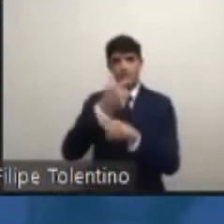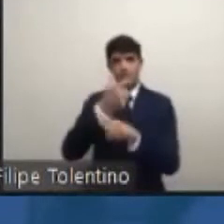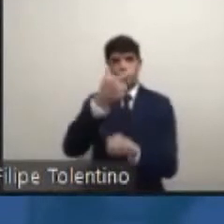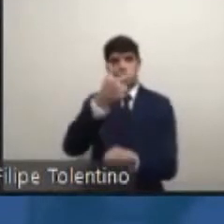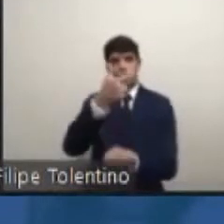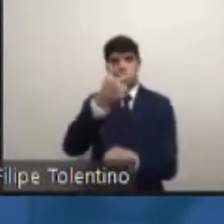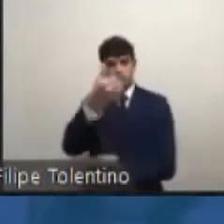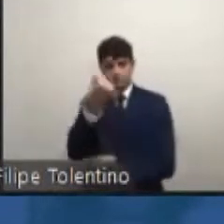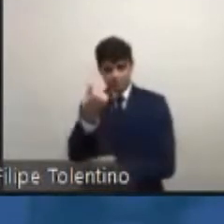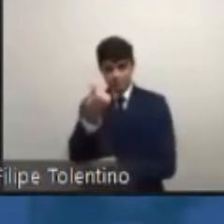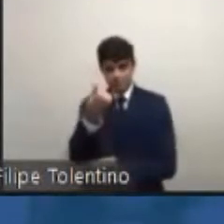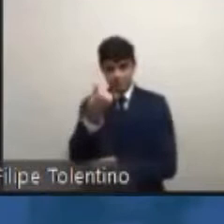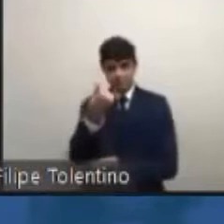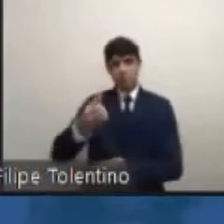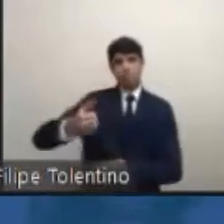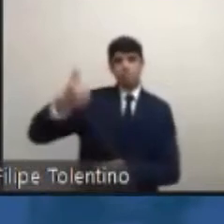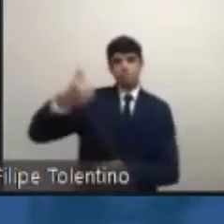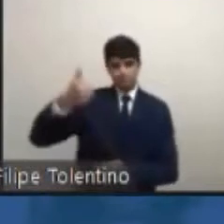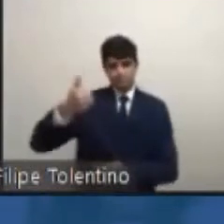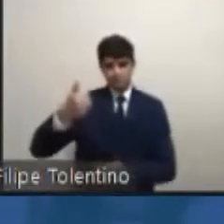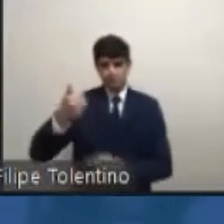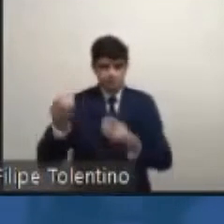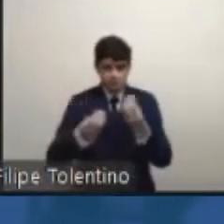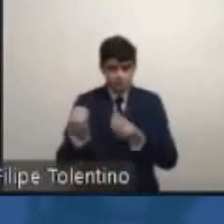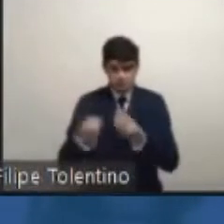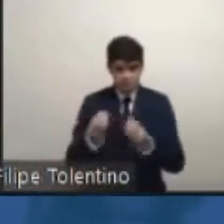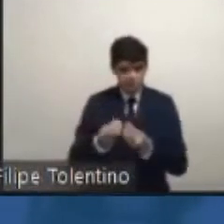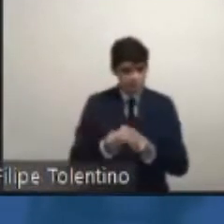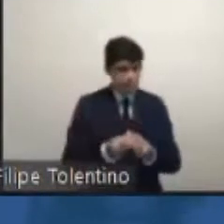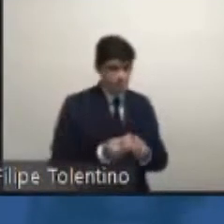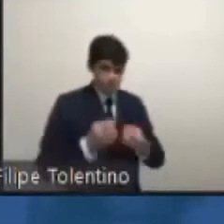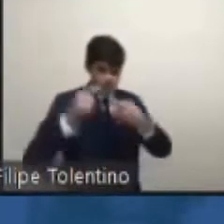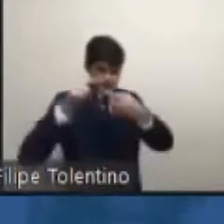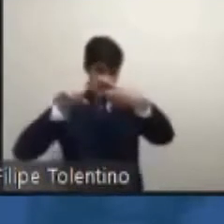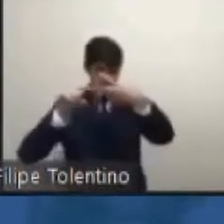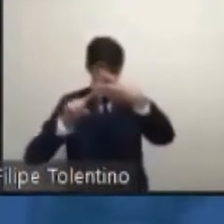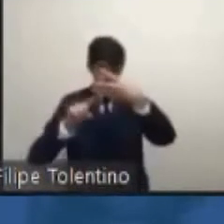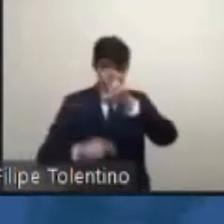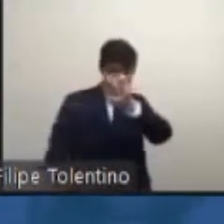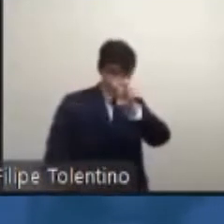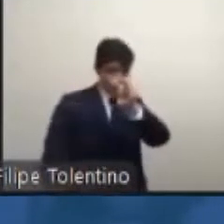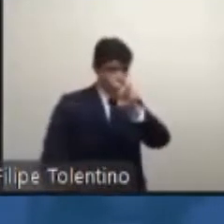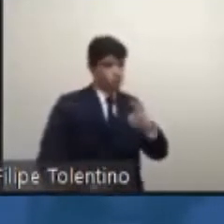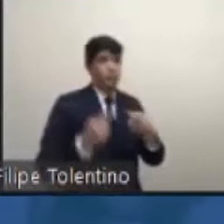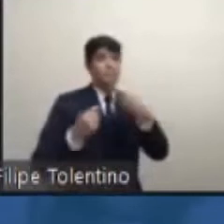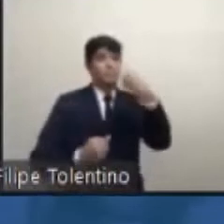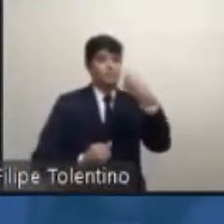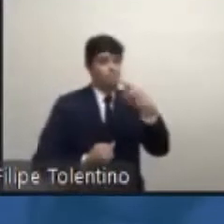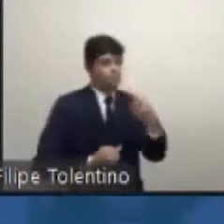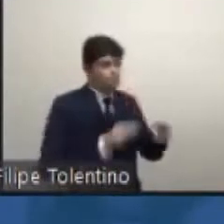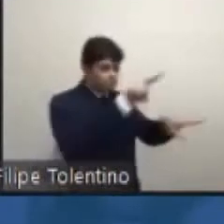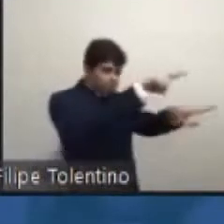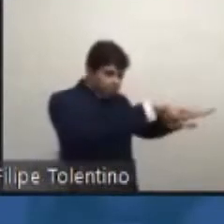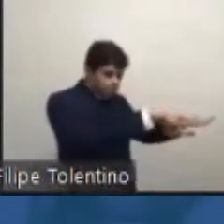Daí, ele deve esclarecer de didática ao paciente quais são os procedimentos, o prognóstico, o diagnóstico, tudo como mencionamos,